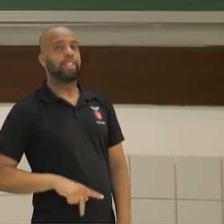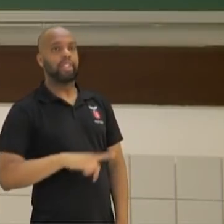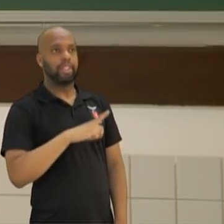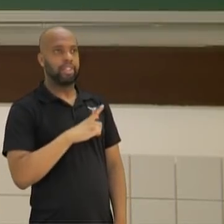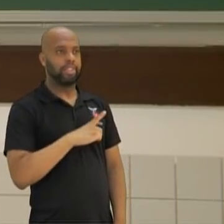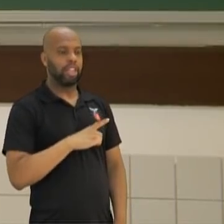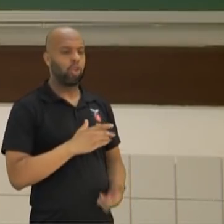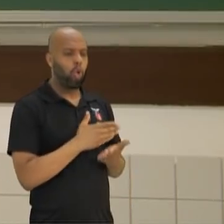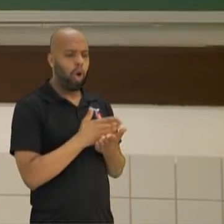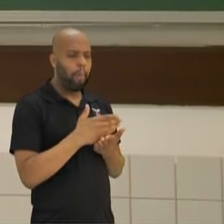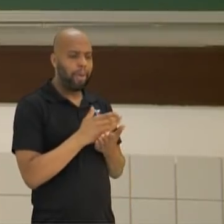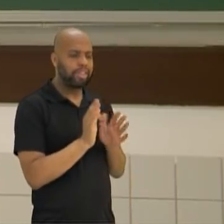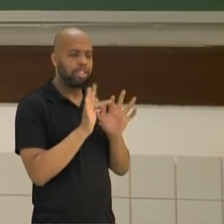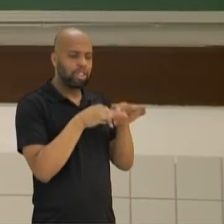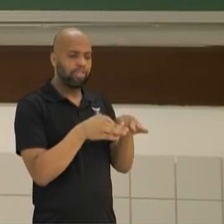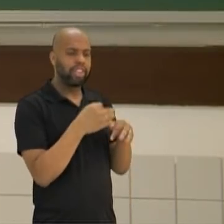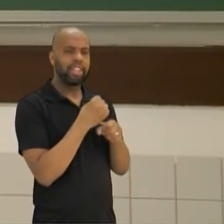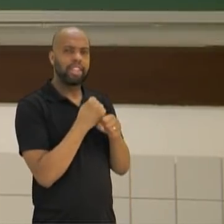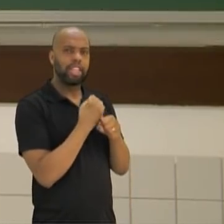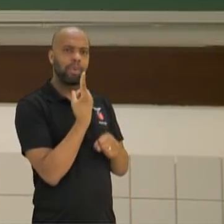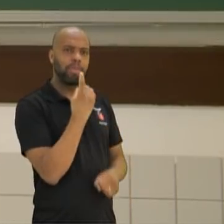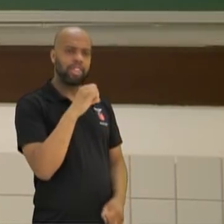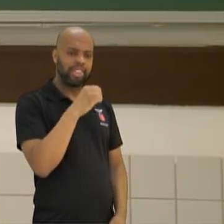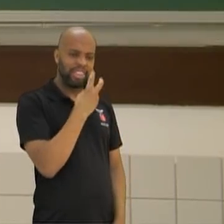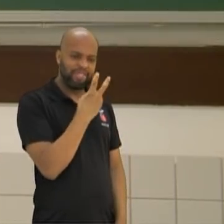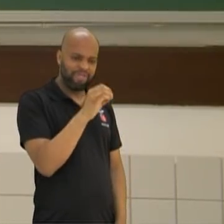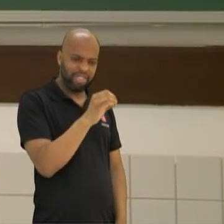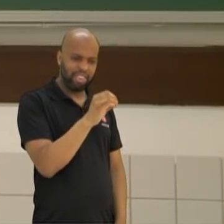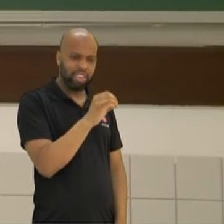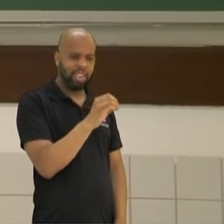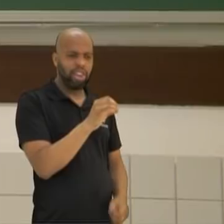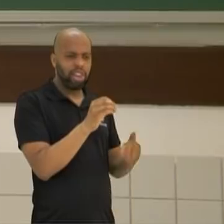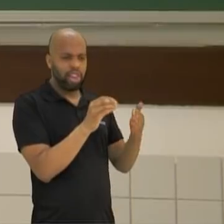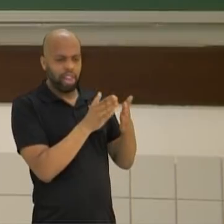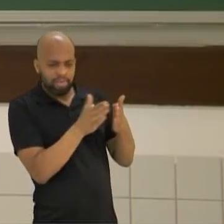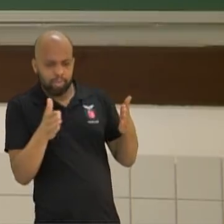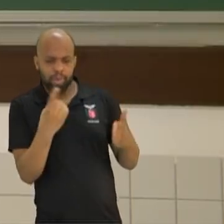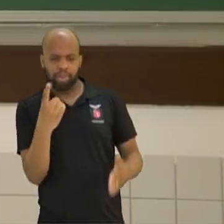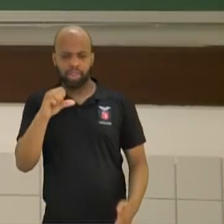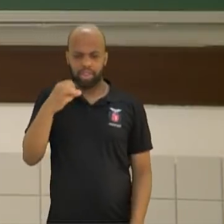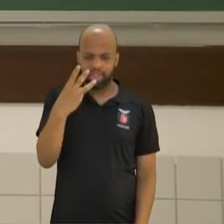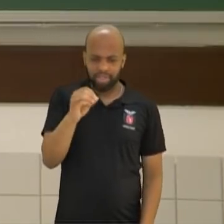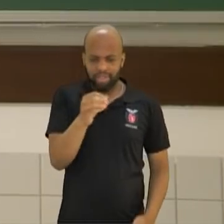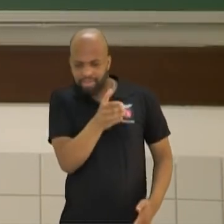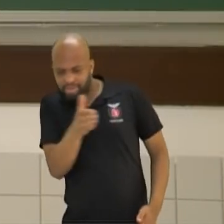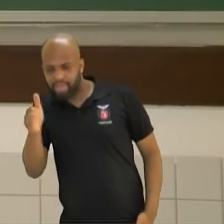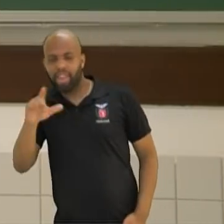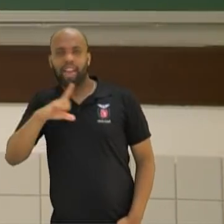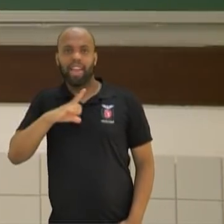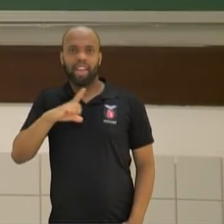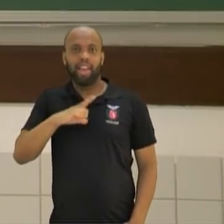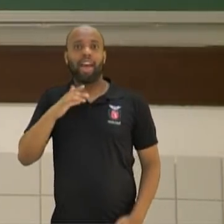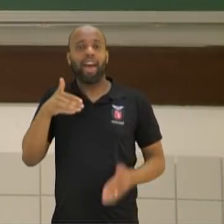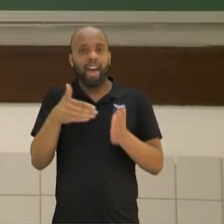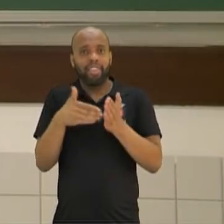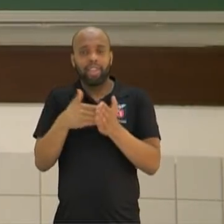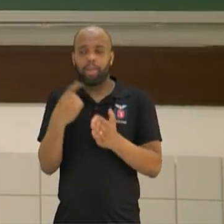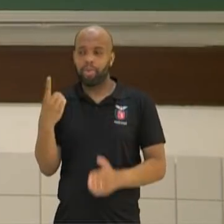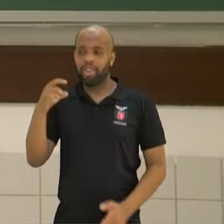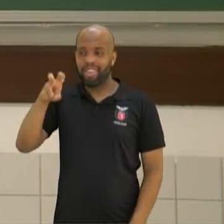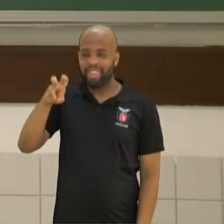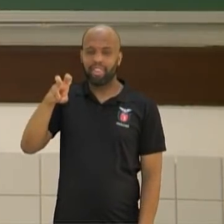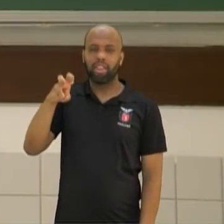20, se assenta na década de 30 e vai numa escala crescente até a década de 50 com o JK. Dentro